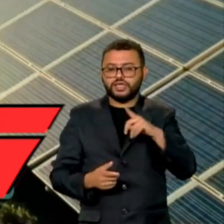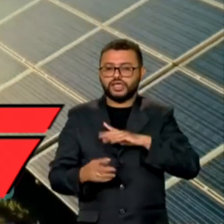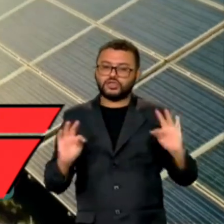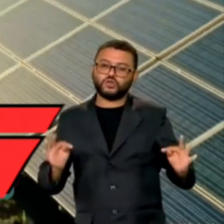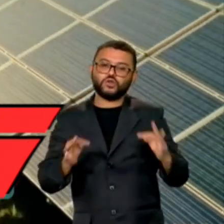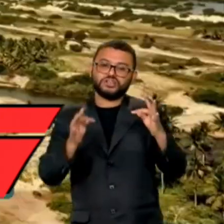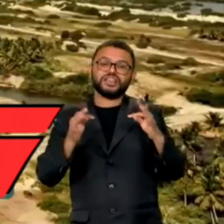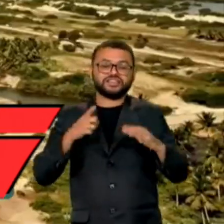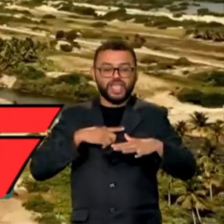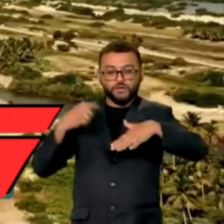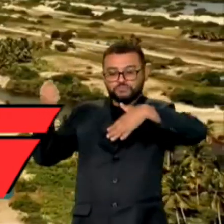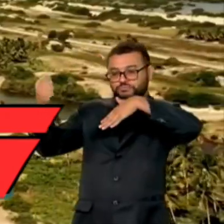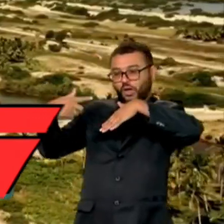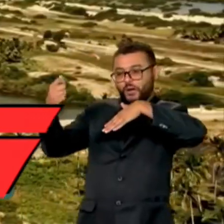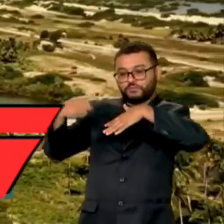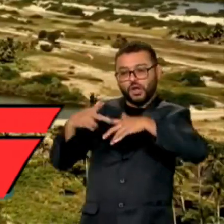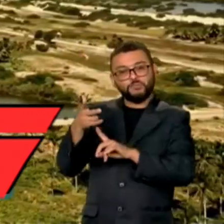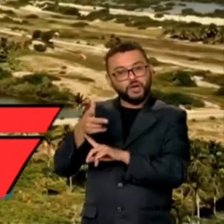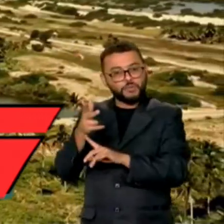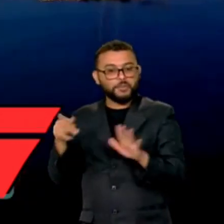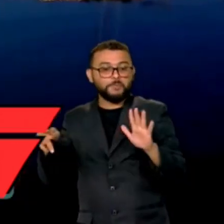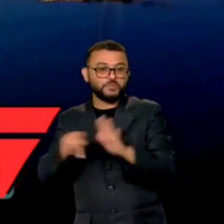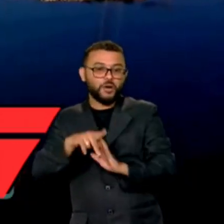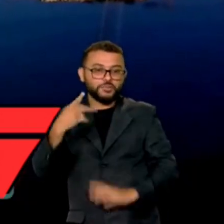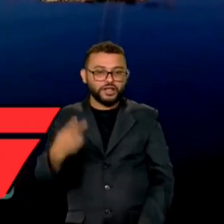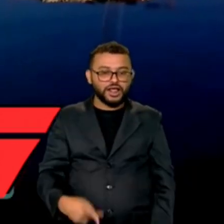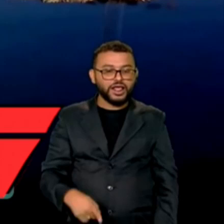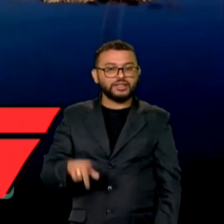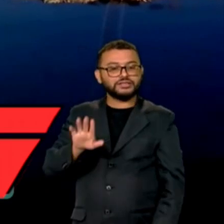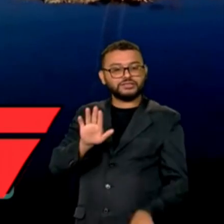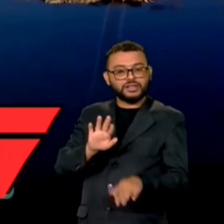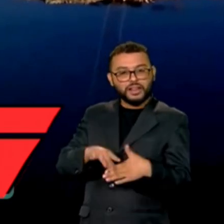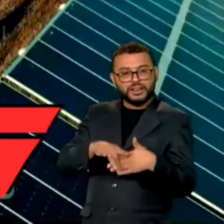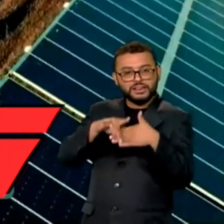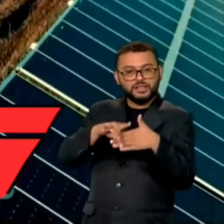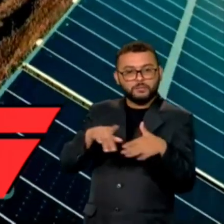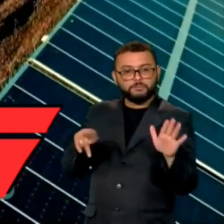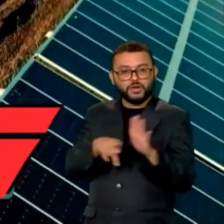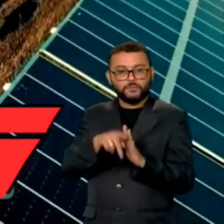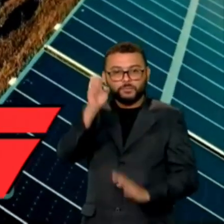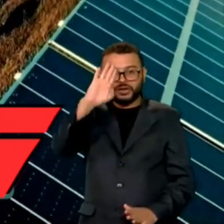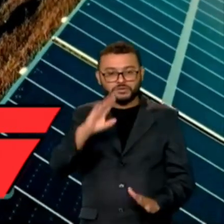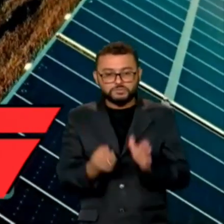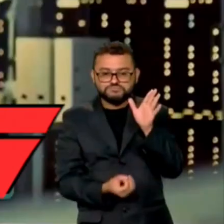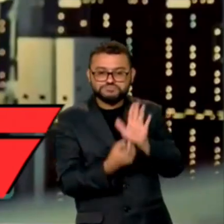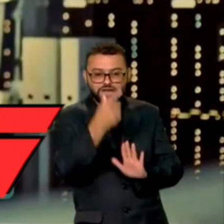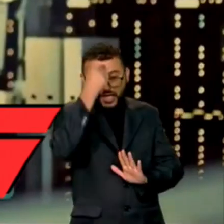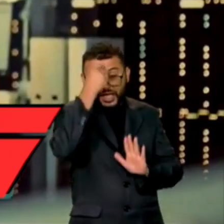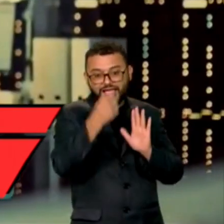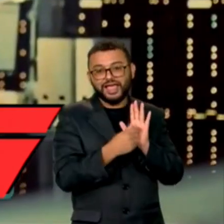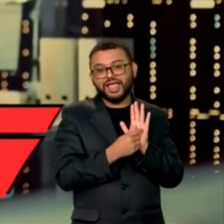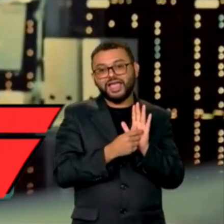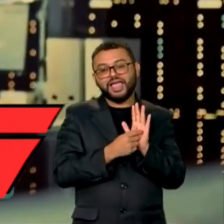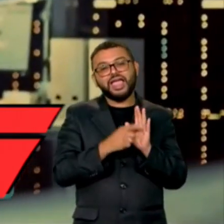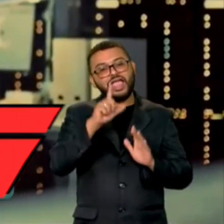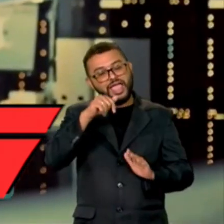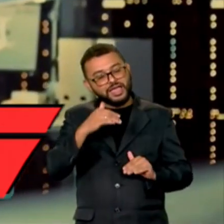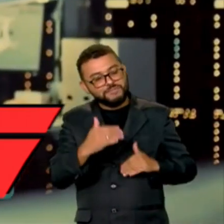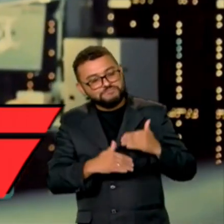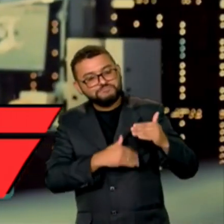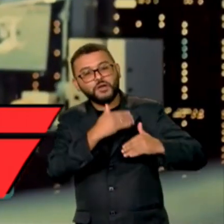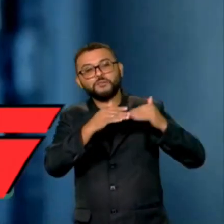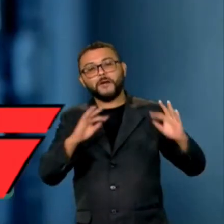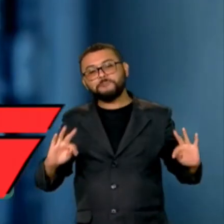por energias renováveis, e promover a liderança global do Brasil em IA por meio do